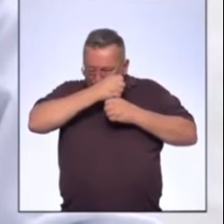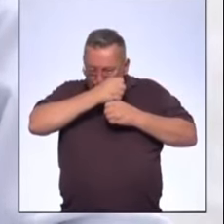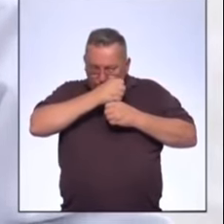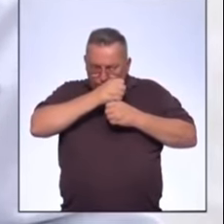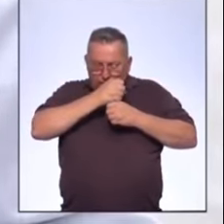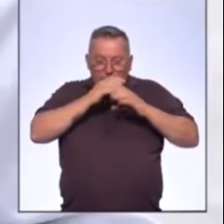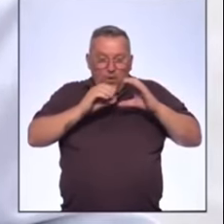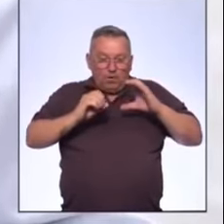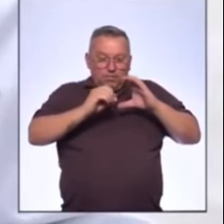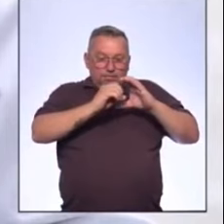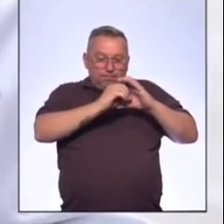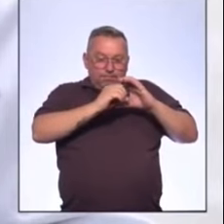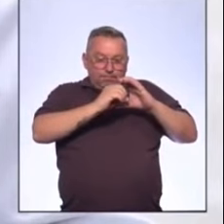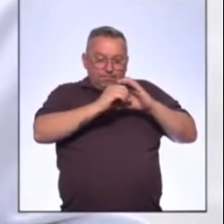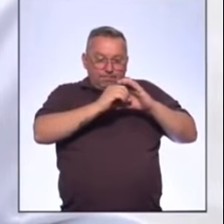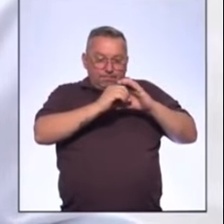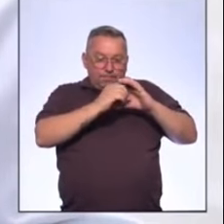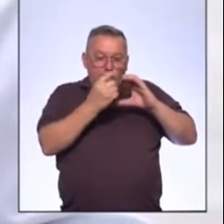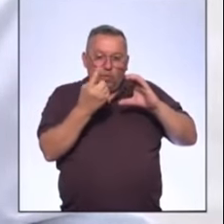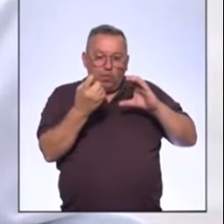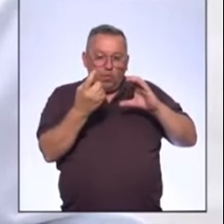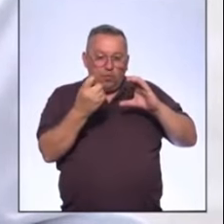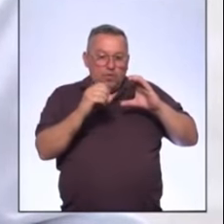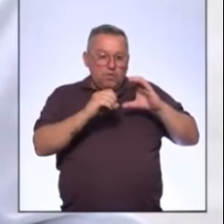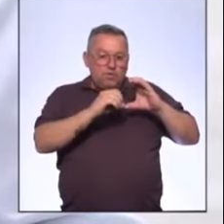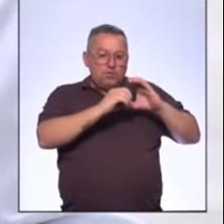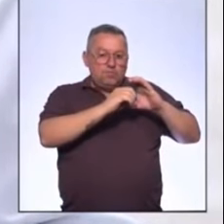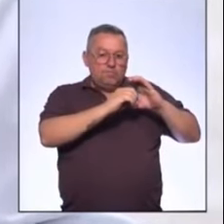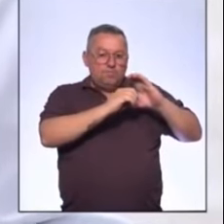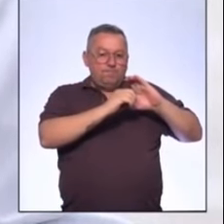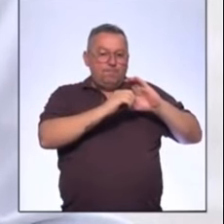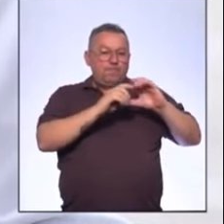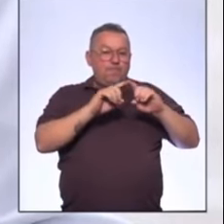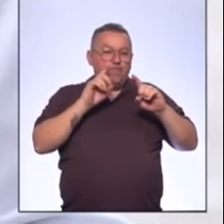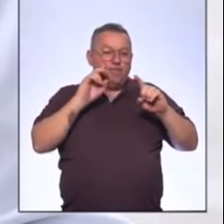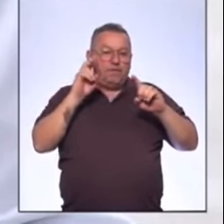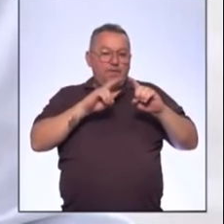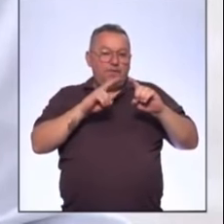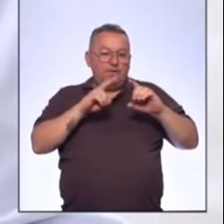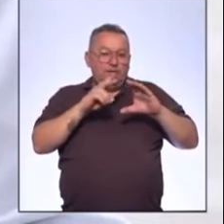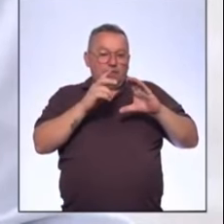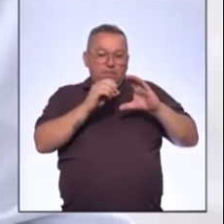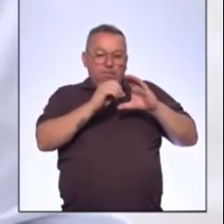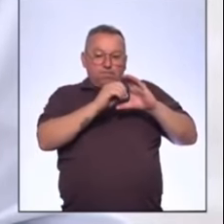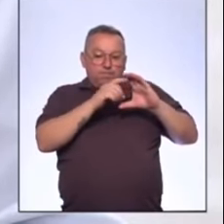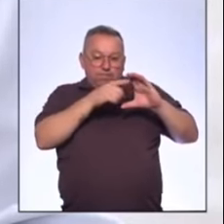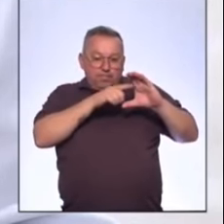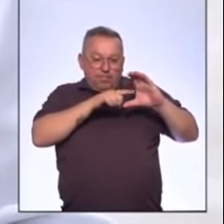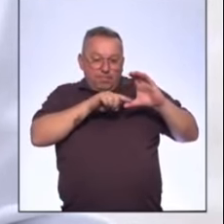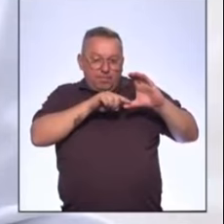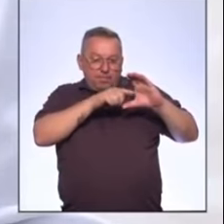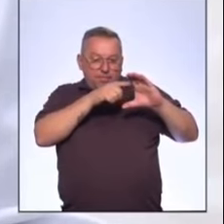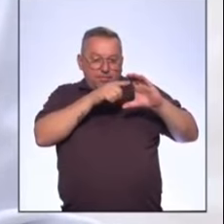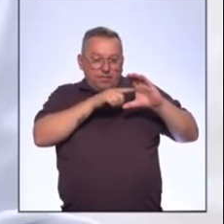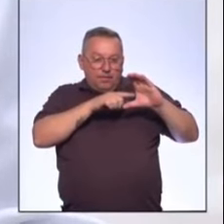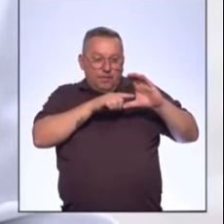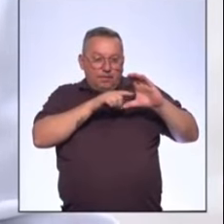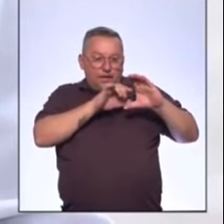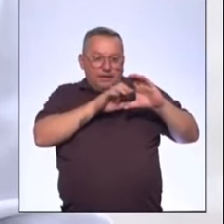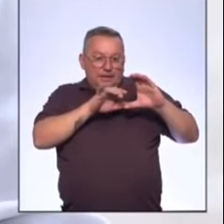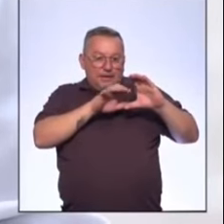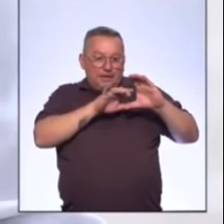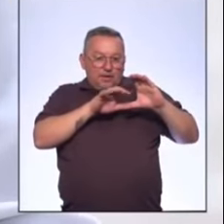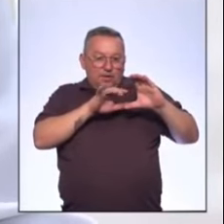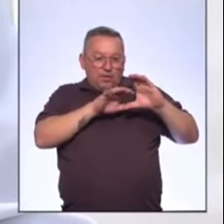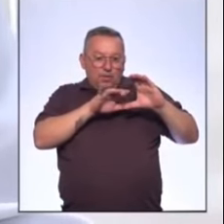todinho, ele é formado por uma única célula. Ó, essa manchinha que está bem à beira aqui, a gente chama de círio, que é